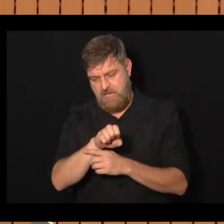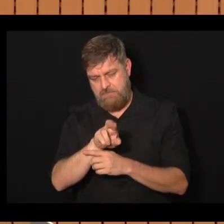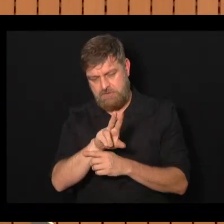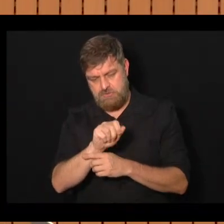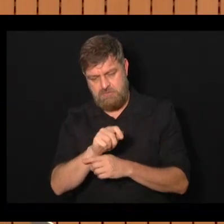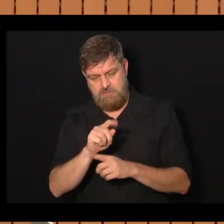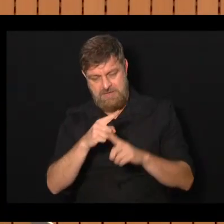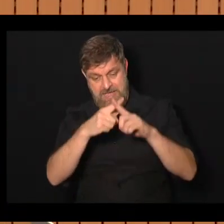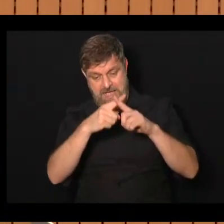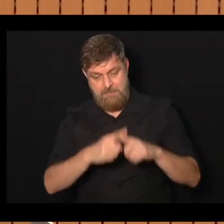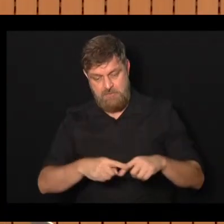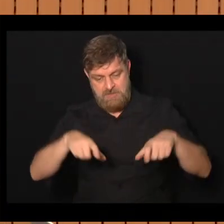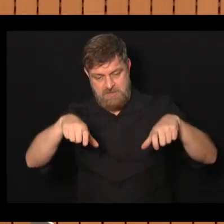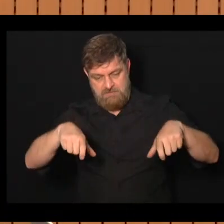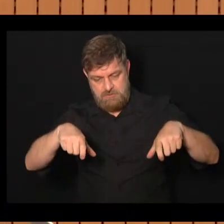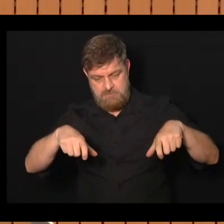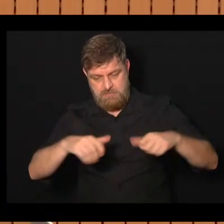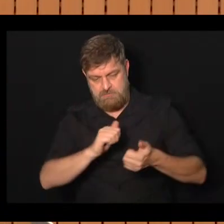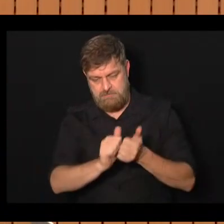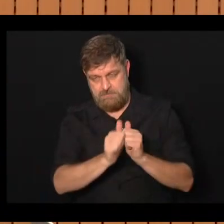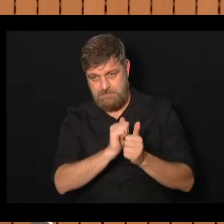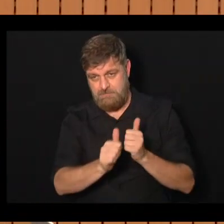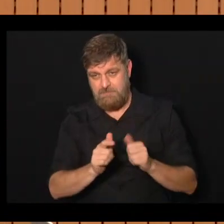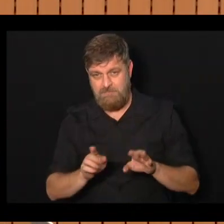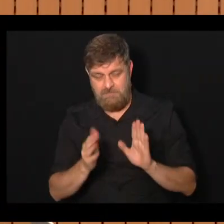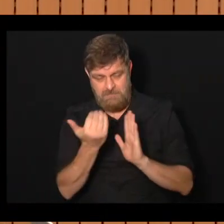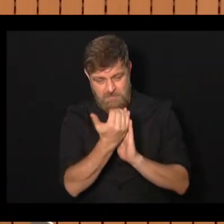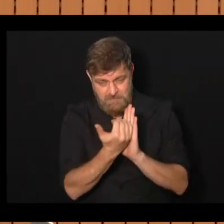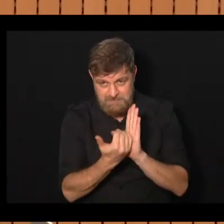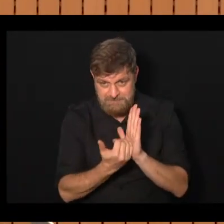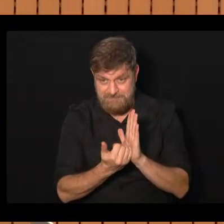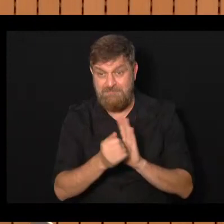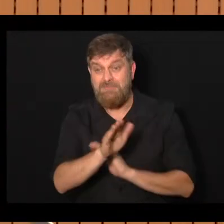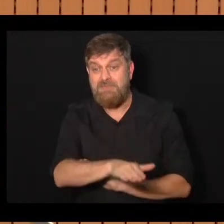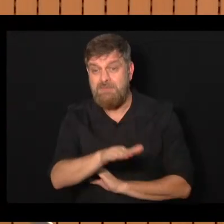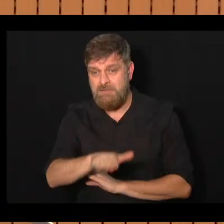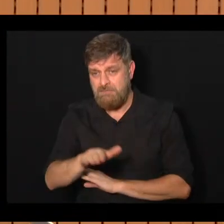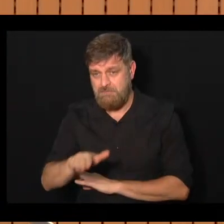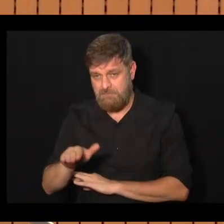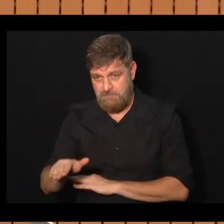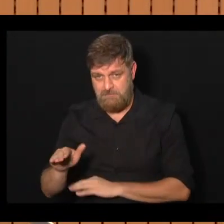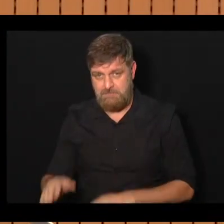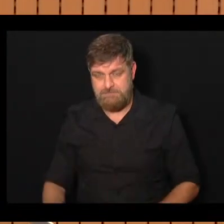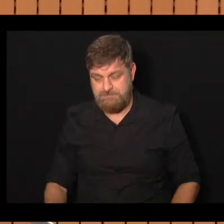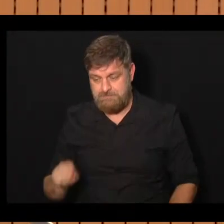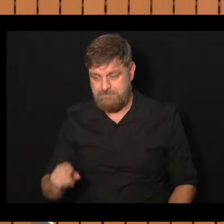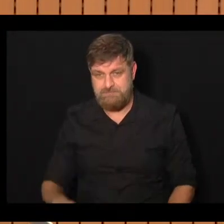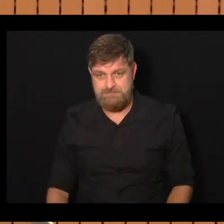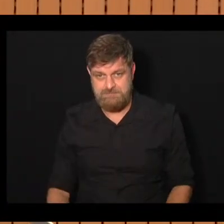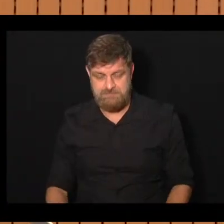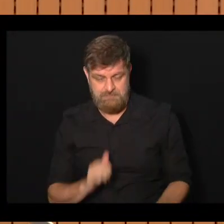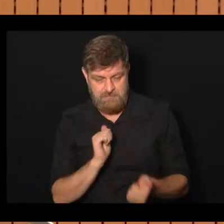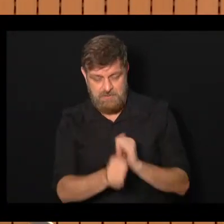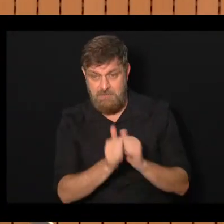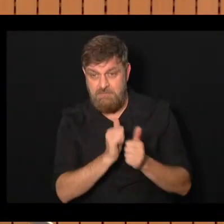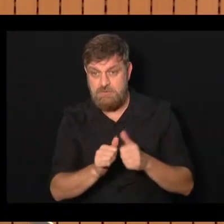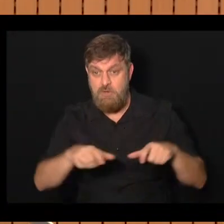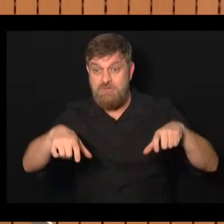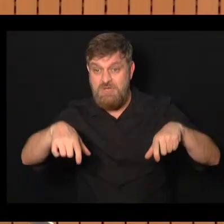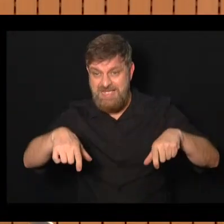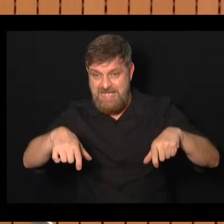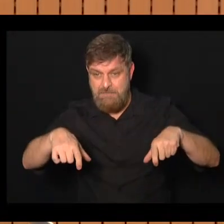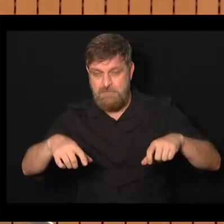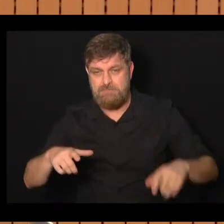de salão, onde está implantando um projeto também de futebol de salão para as crianças, redescobrindo o futsal. Então,